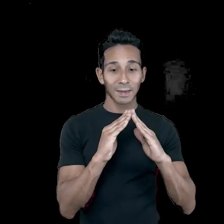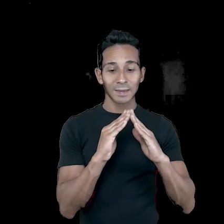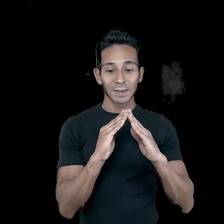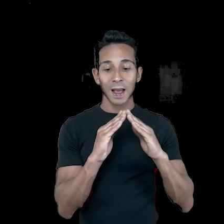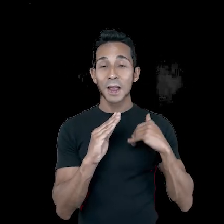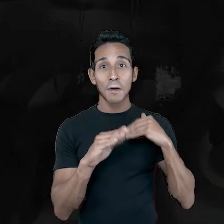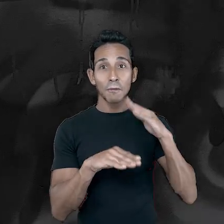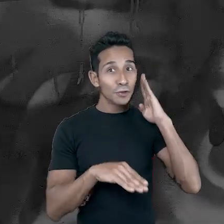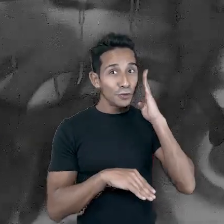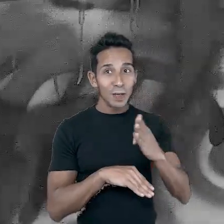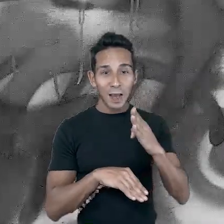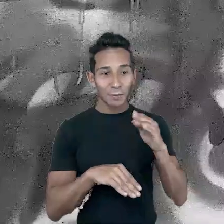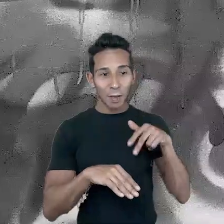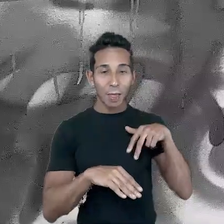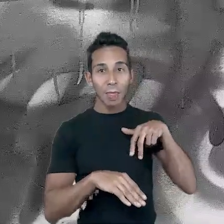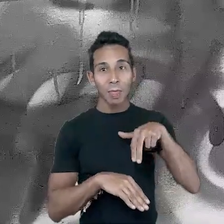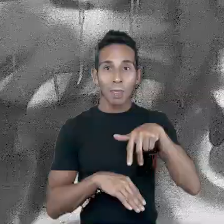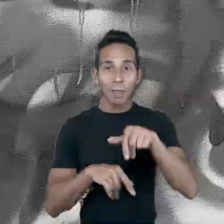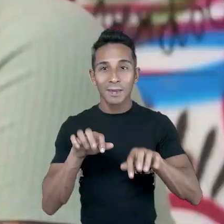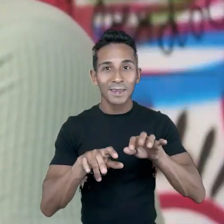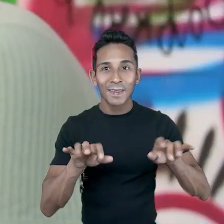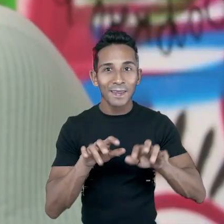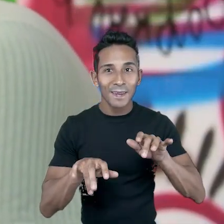que eu fiz foi esticar o braço para ir pro teclado.